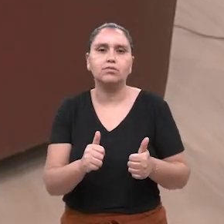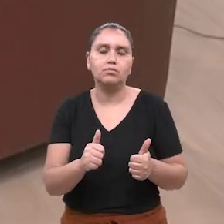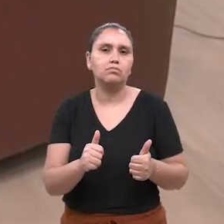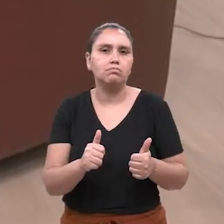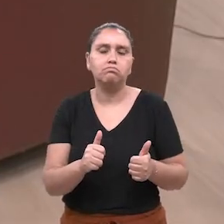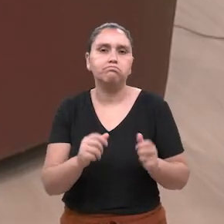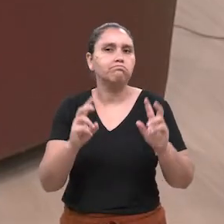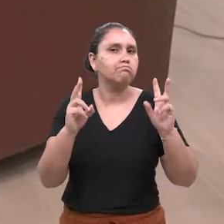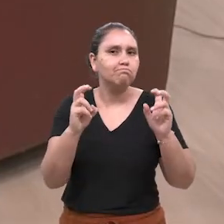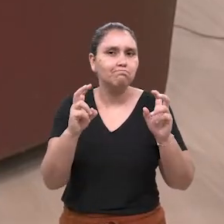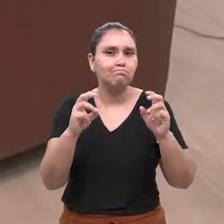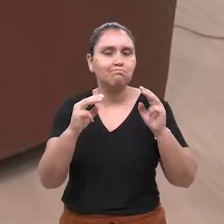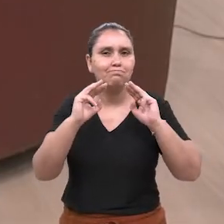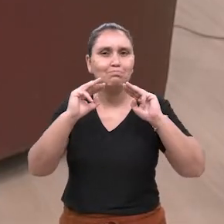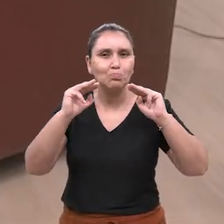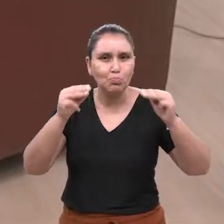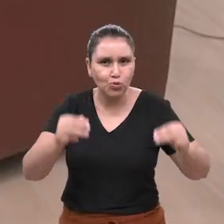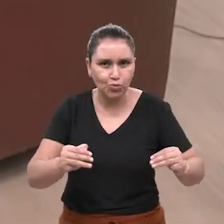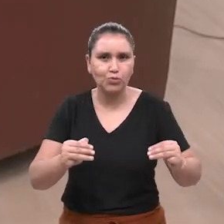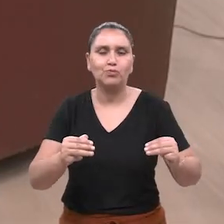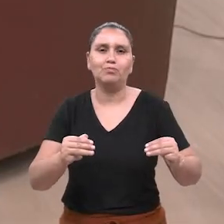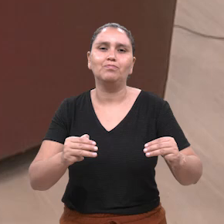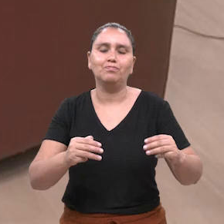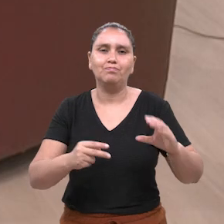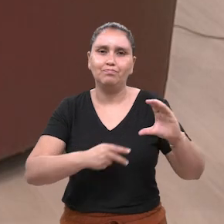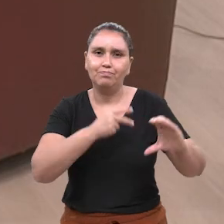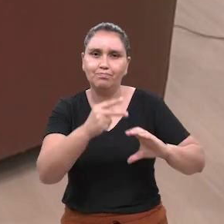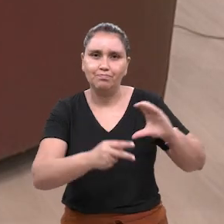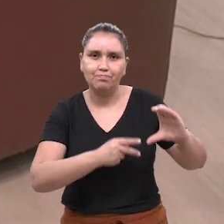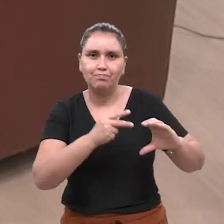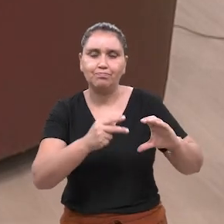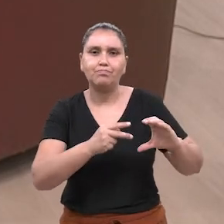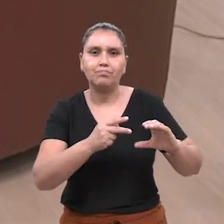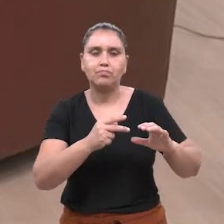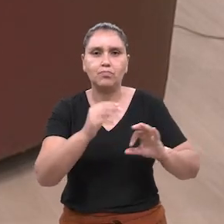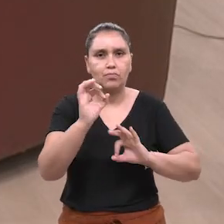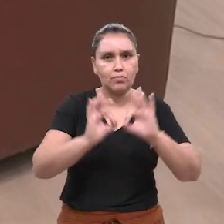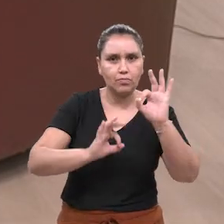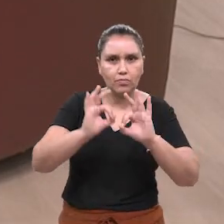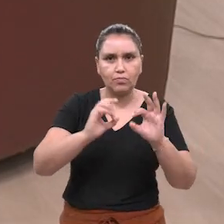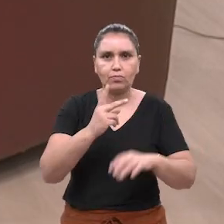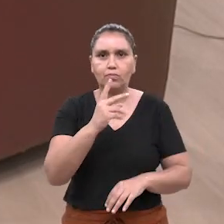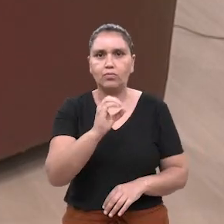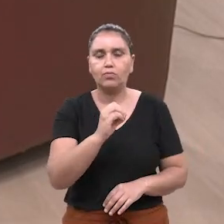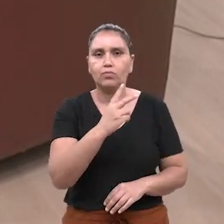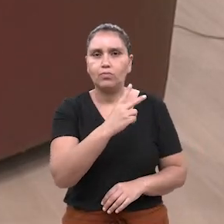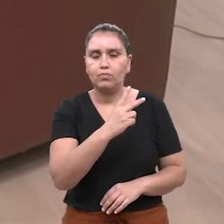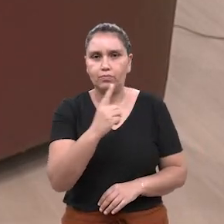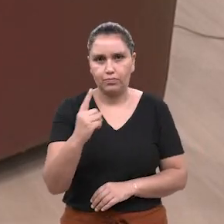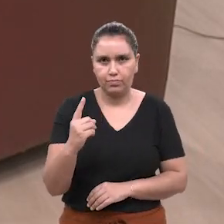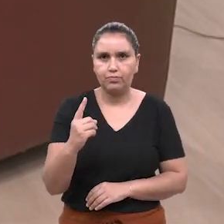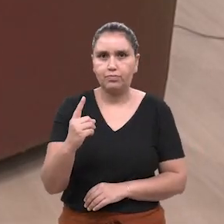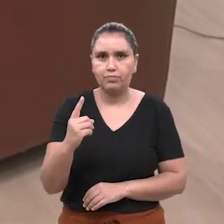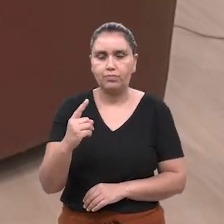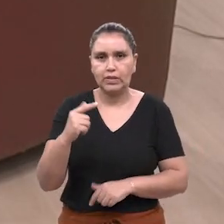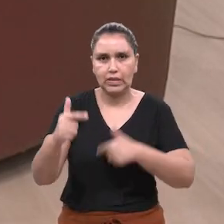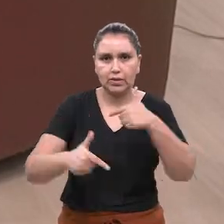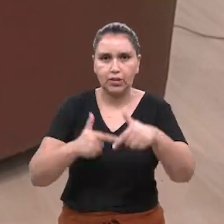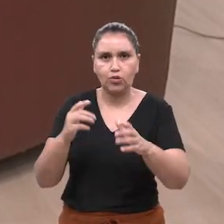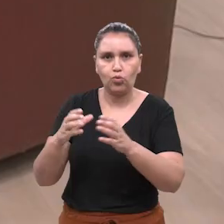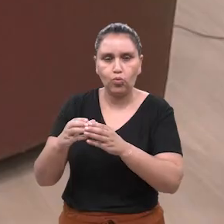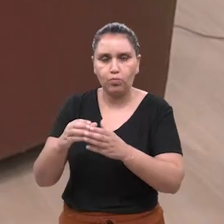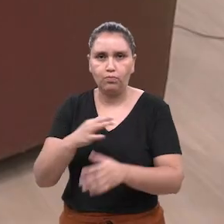como é que tu avalia efetivamente a questão do Memorial Legislativo? Esse projeto que iniciou-se em